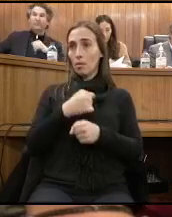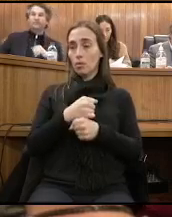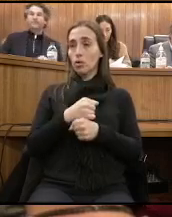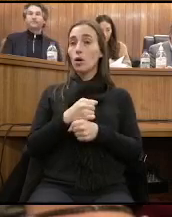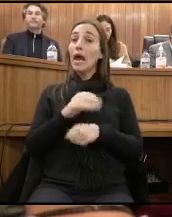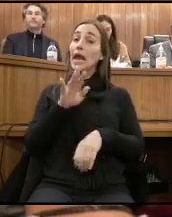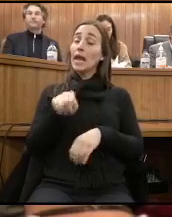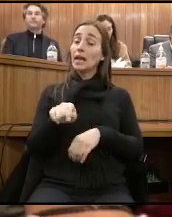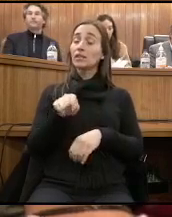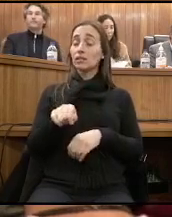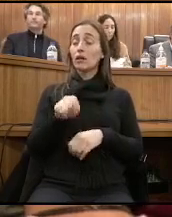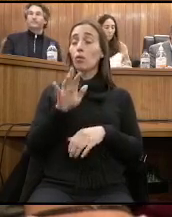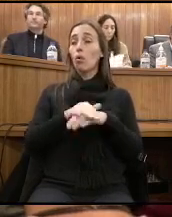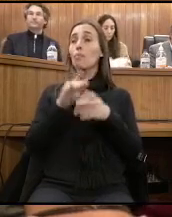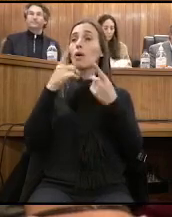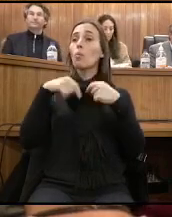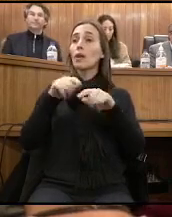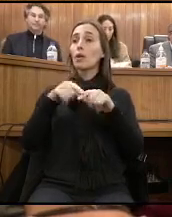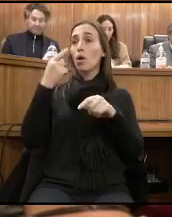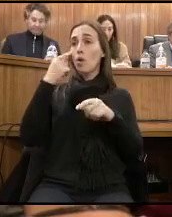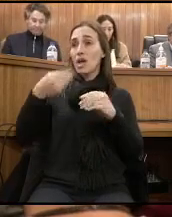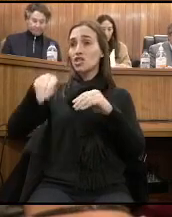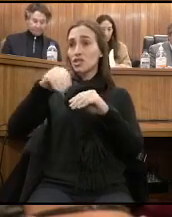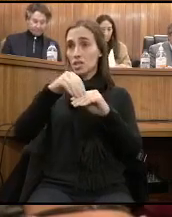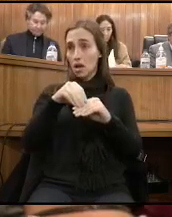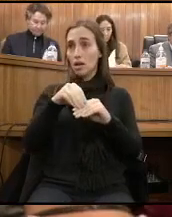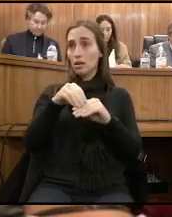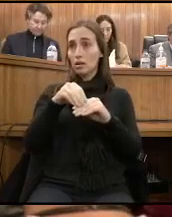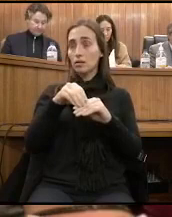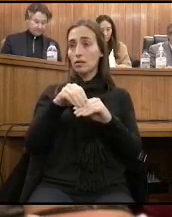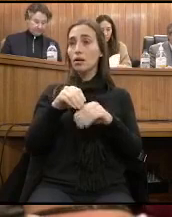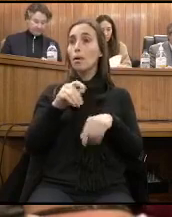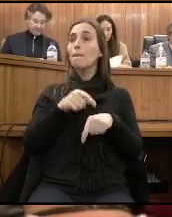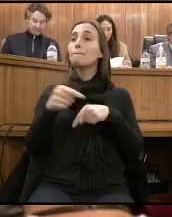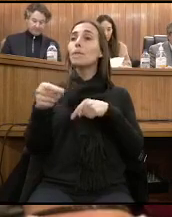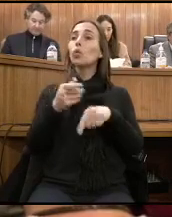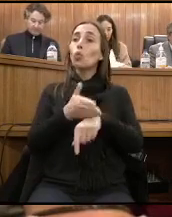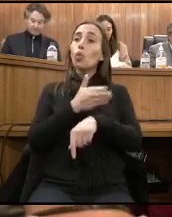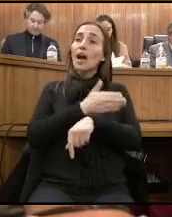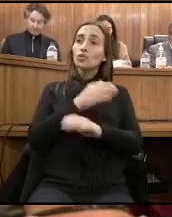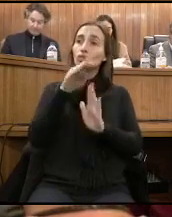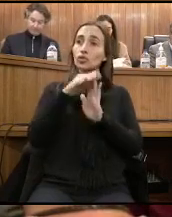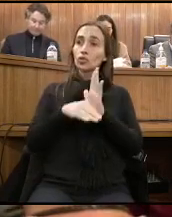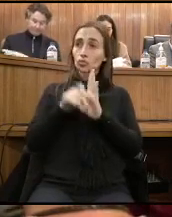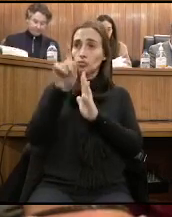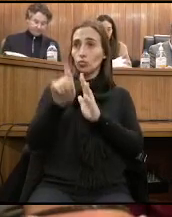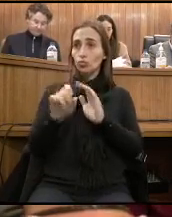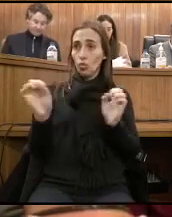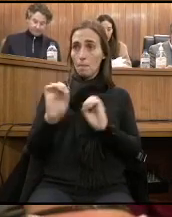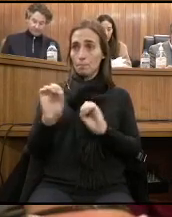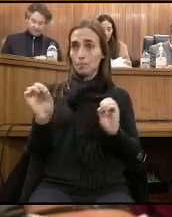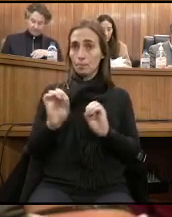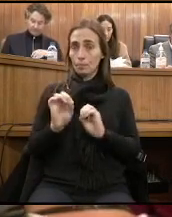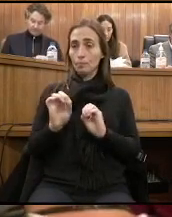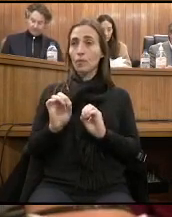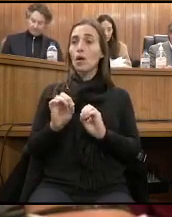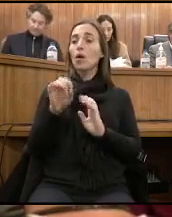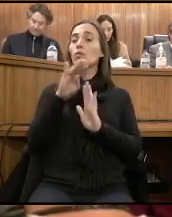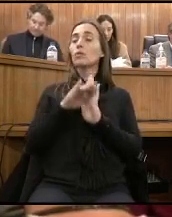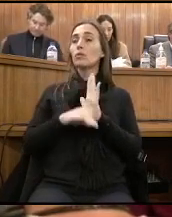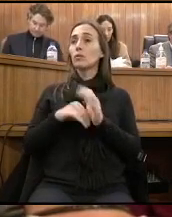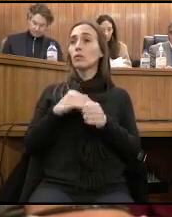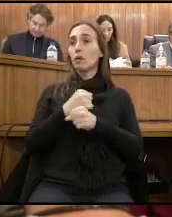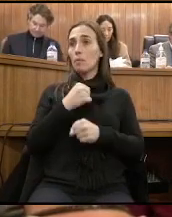ser uma sessão extraordinária, não tem período antes da ordem do dia. E na ordem do